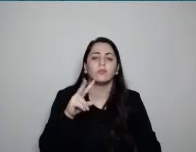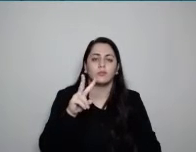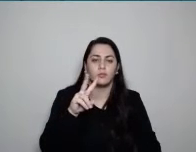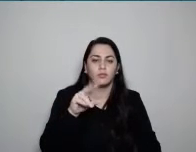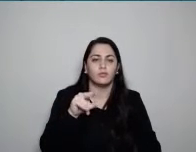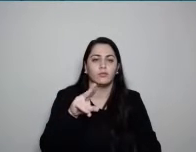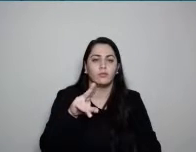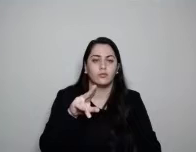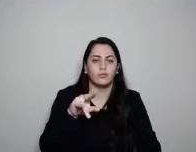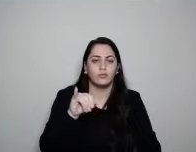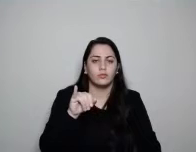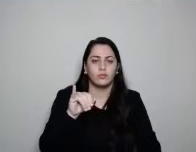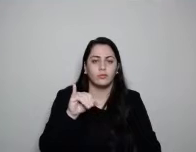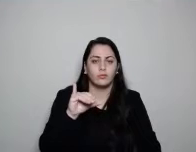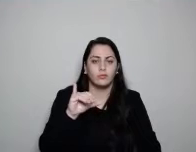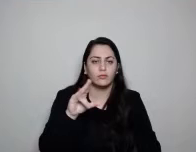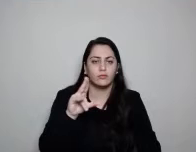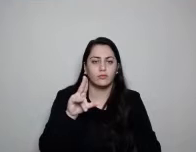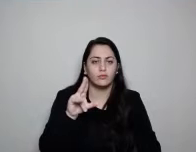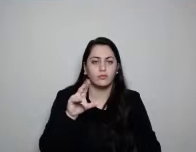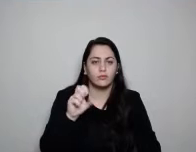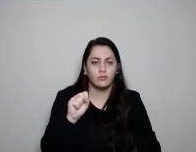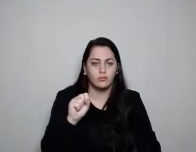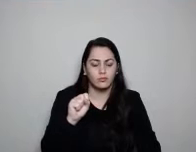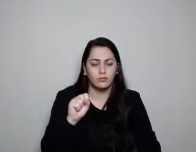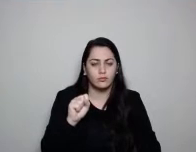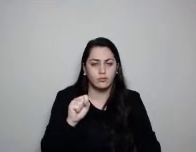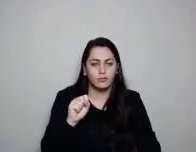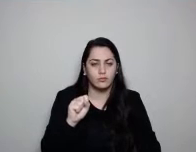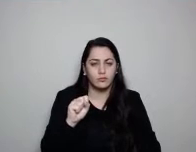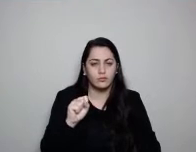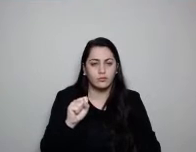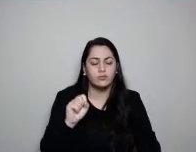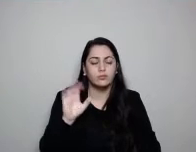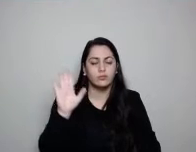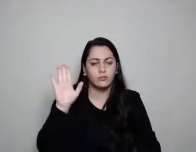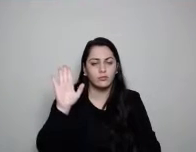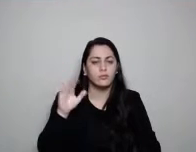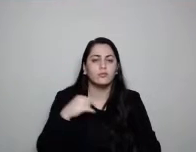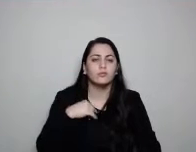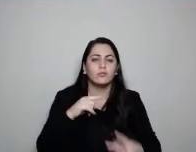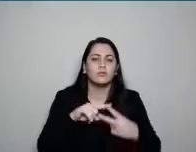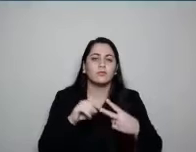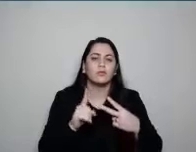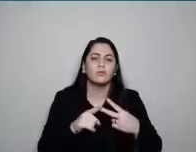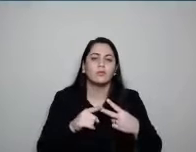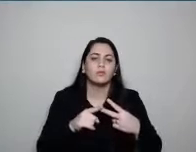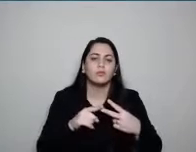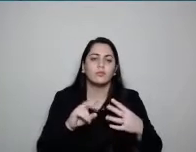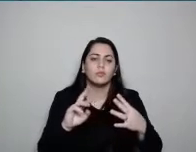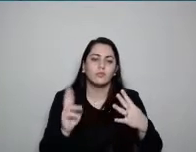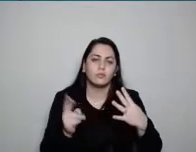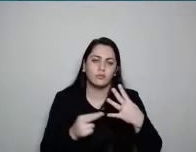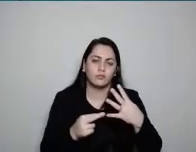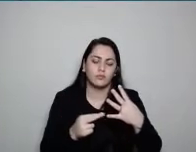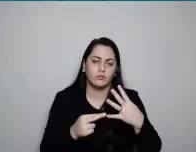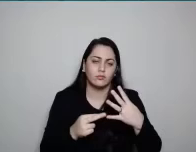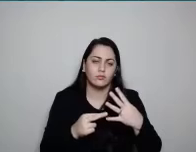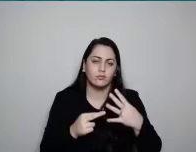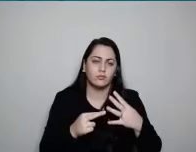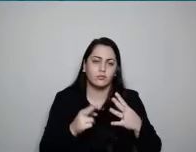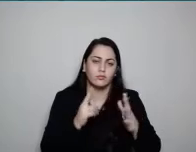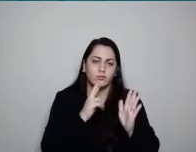Eu tenho dois recursos semelhantes, mas de relatorias diferentes. Eu posso sustentar os dois de uma vez? Eu acho que o doutor tem também, o meu tem